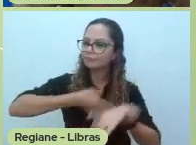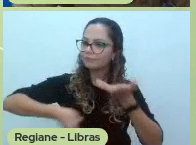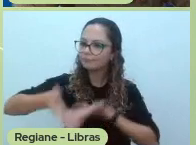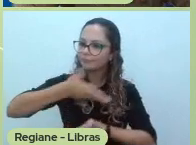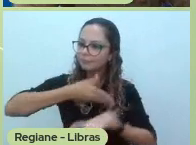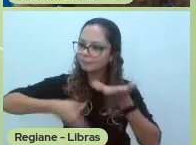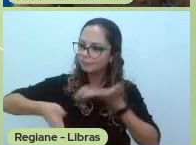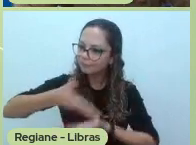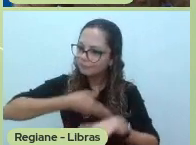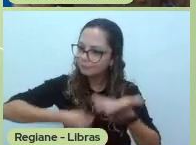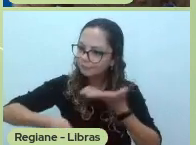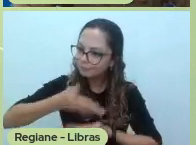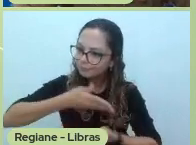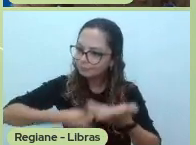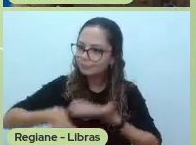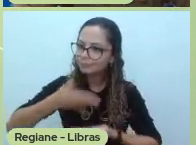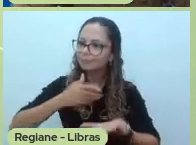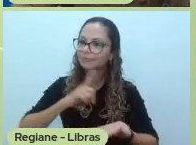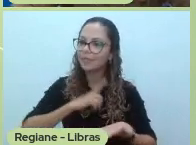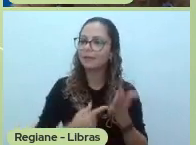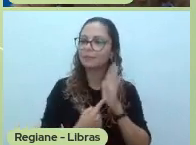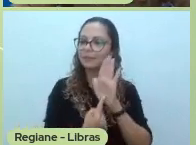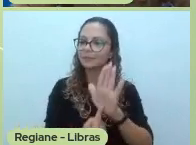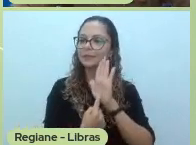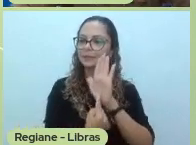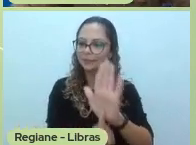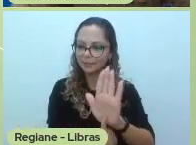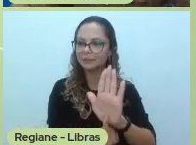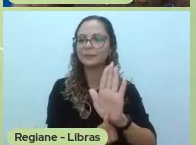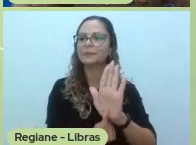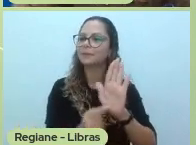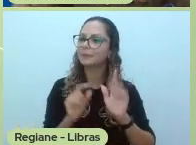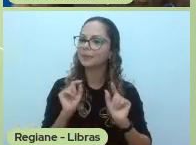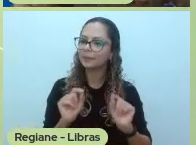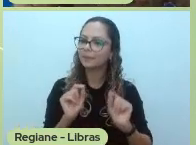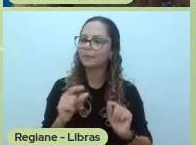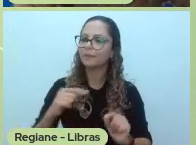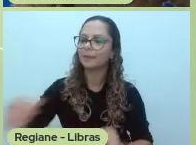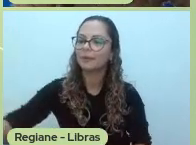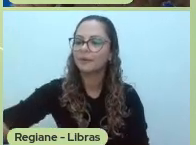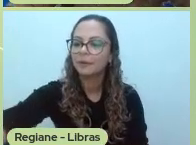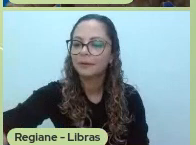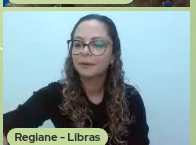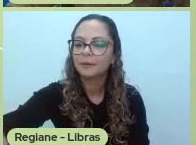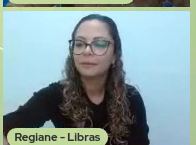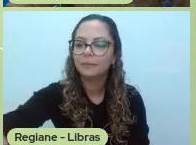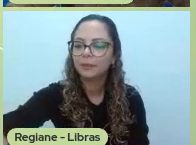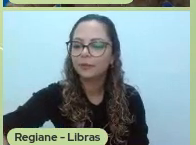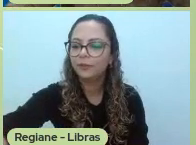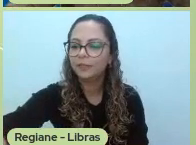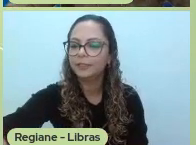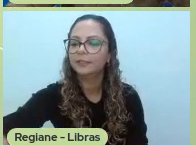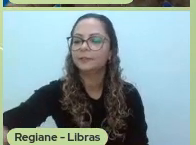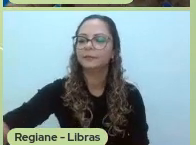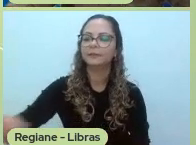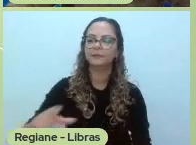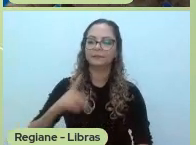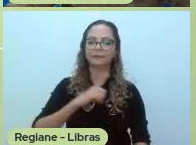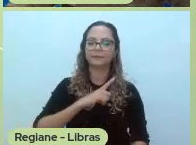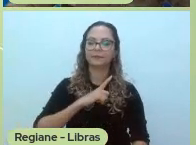vai acabar apresentando aqui. Tá? Acho que só tem motivos de orgulho aqui, não tem, claro, tem perrengues internos